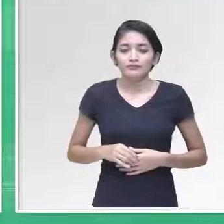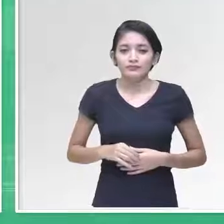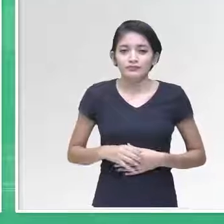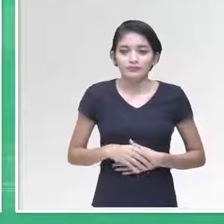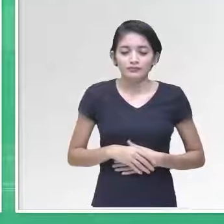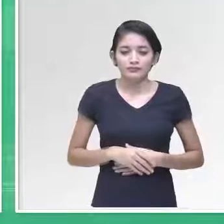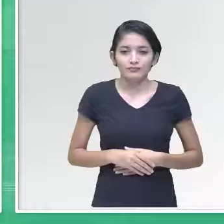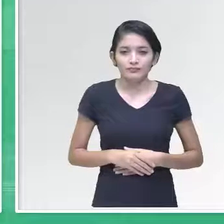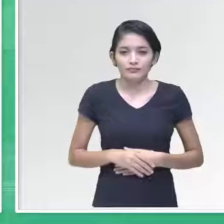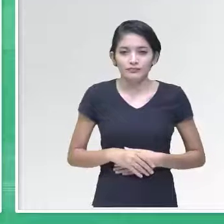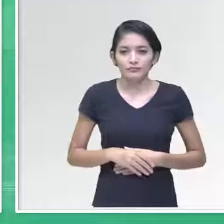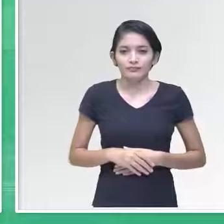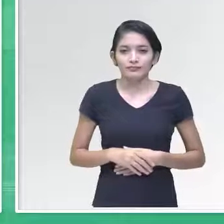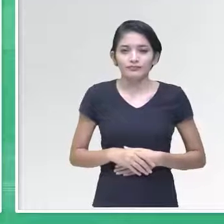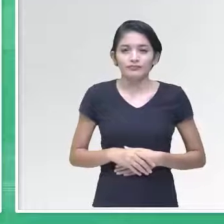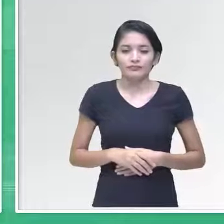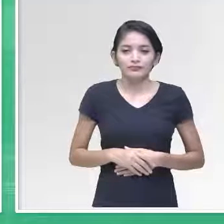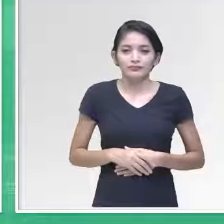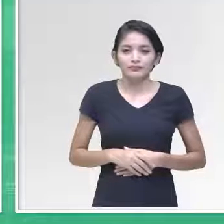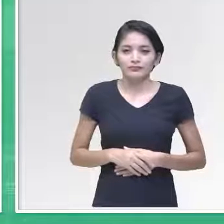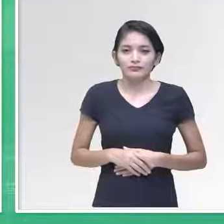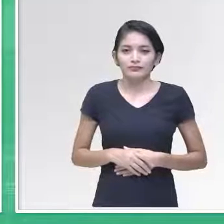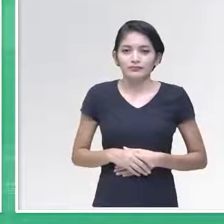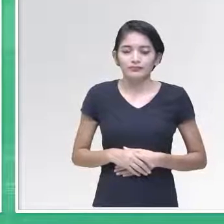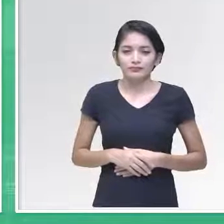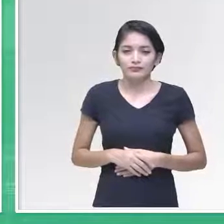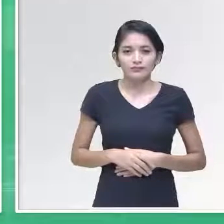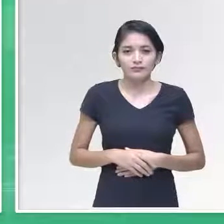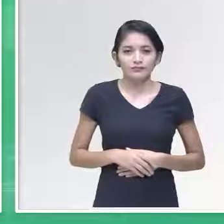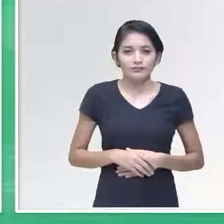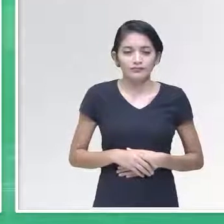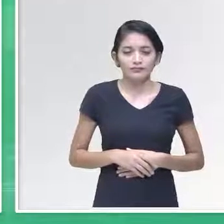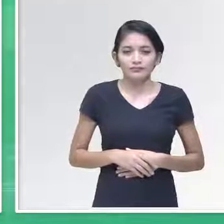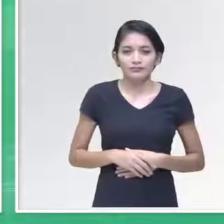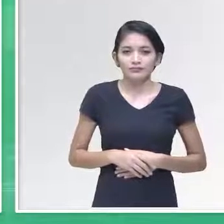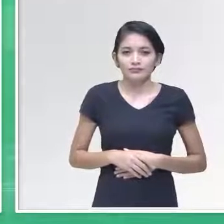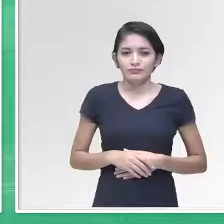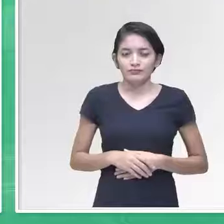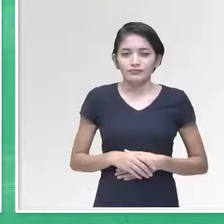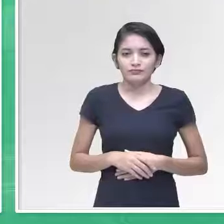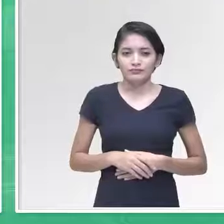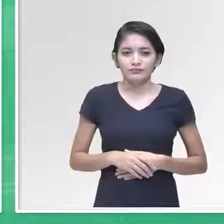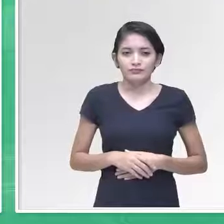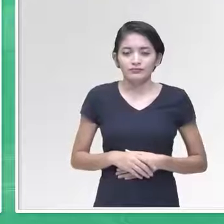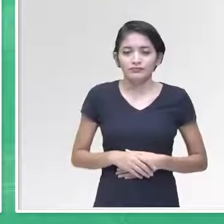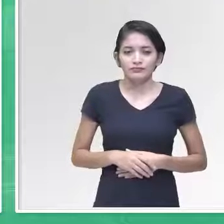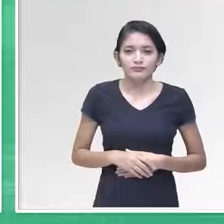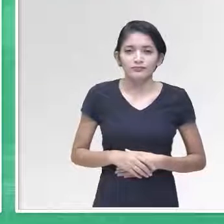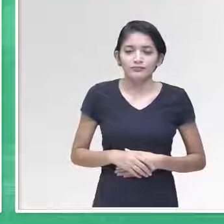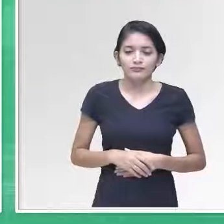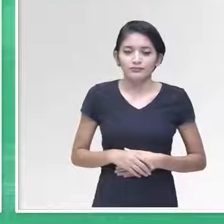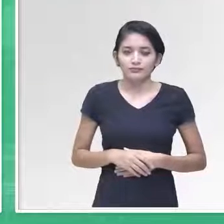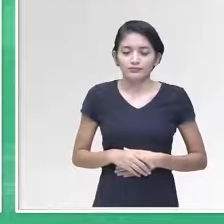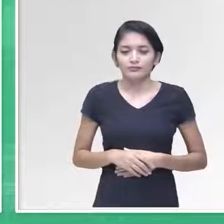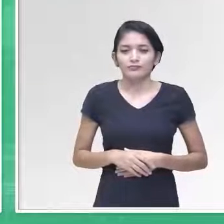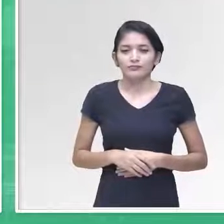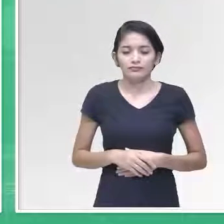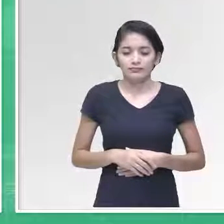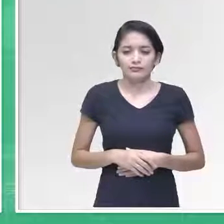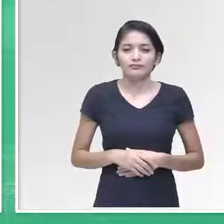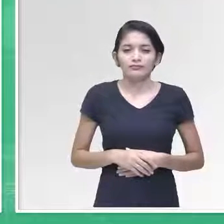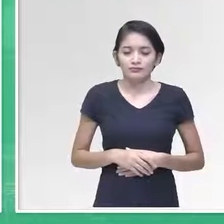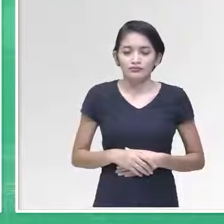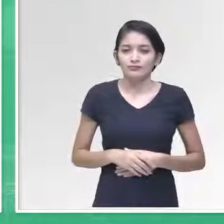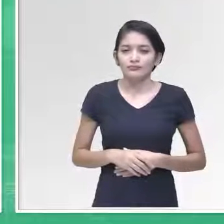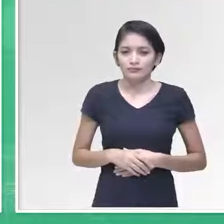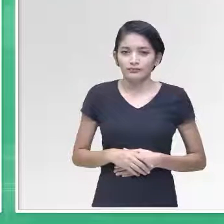Accidental inventions. Aí tem aí, ó, post-its notes. Post-its notes were accidentally invented by